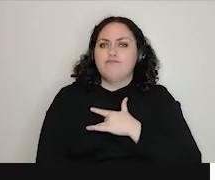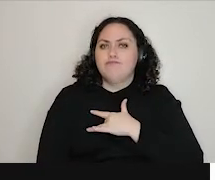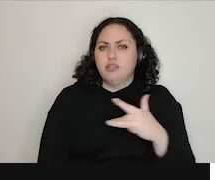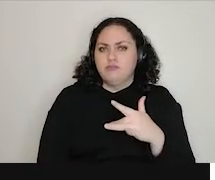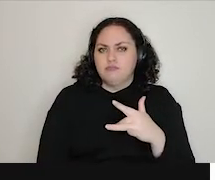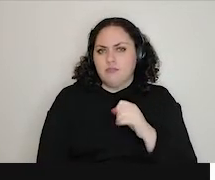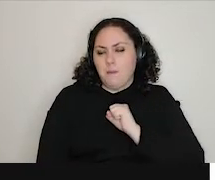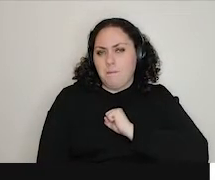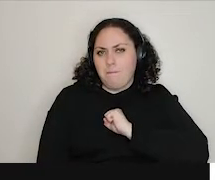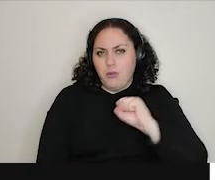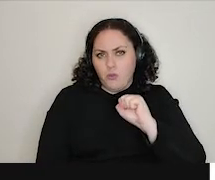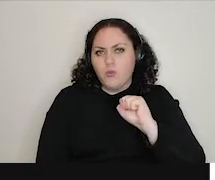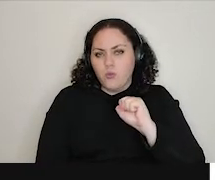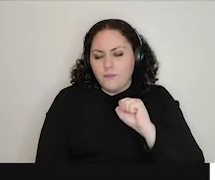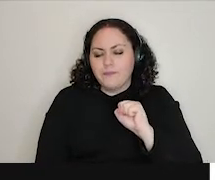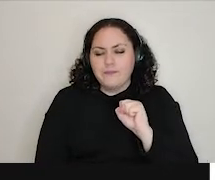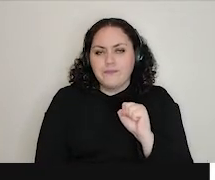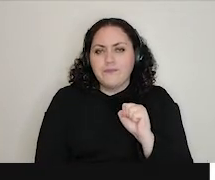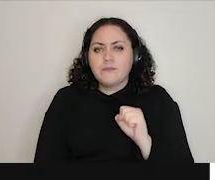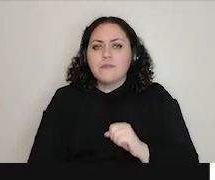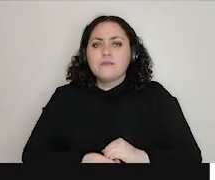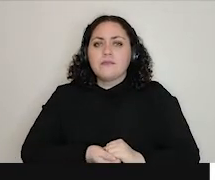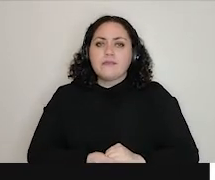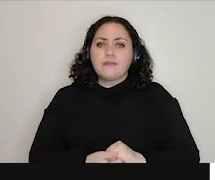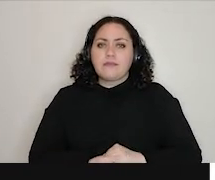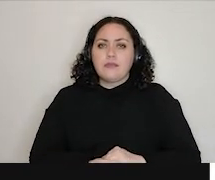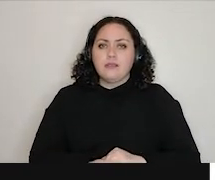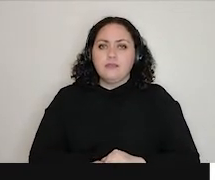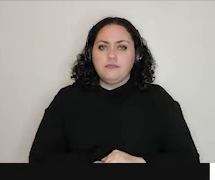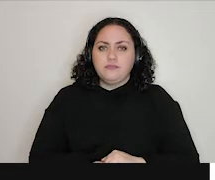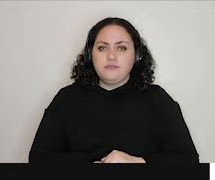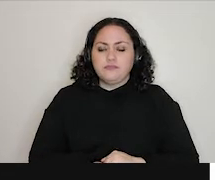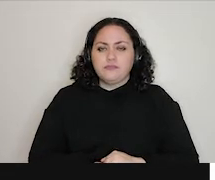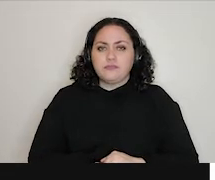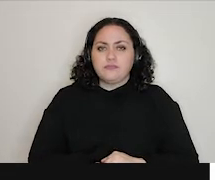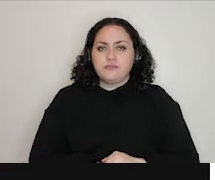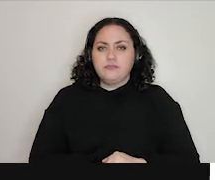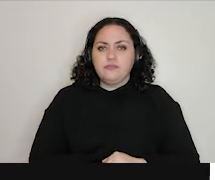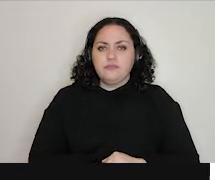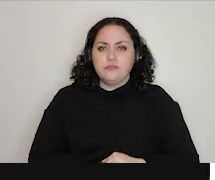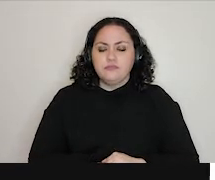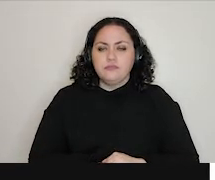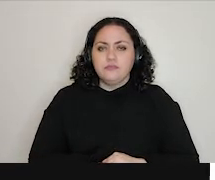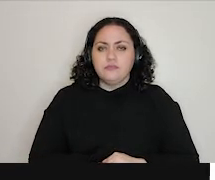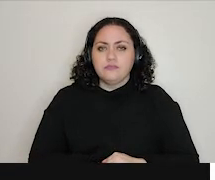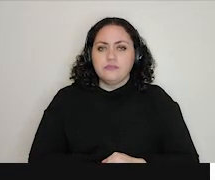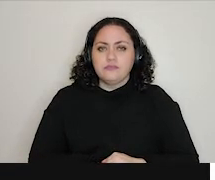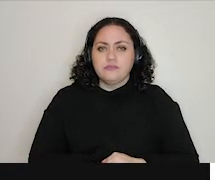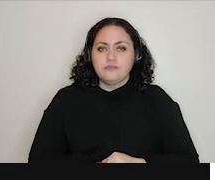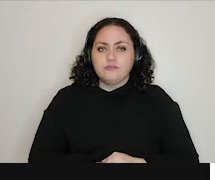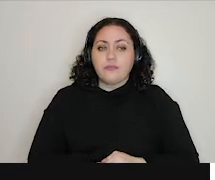voltou mais para a televisão, e morreu com infarto agudo, né, do miocárdio. Então,